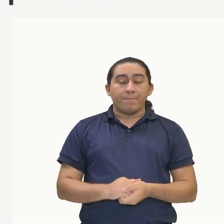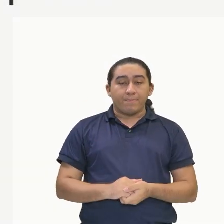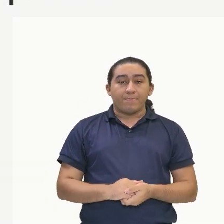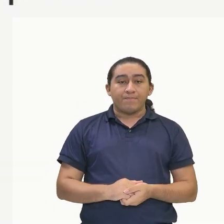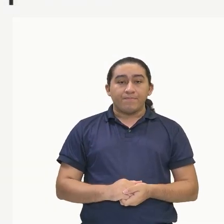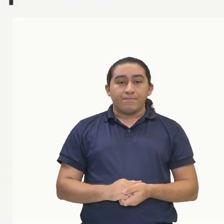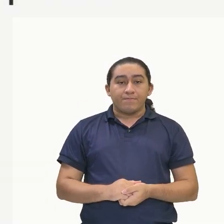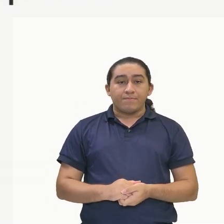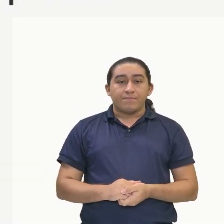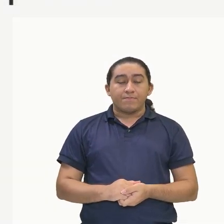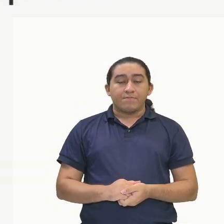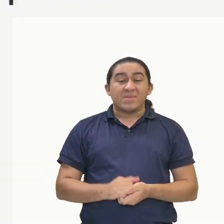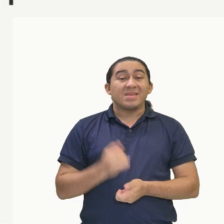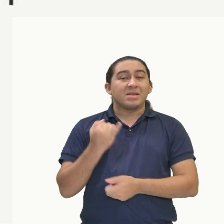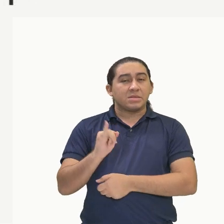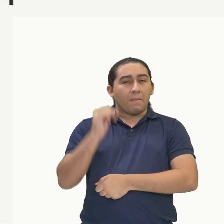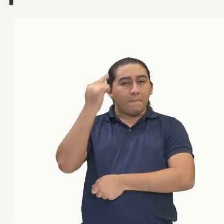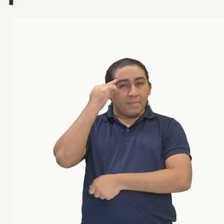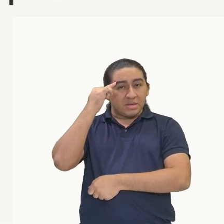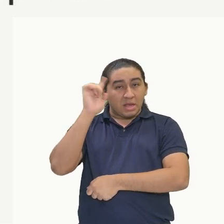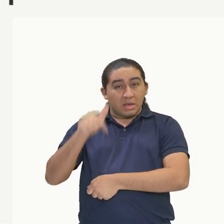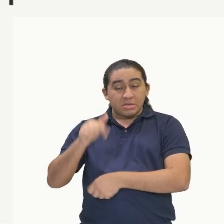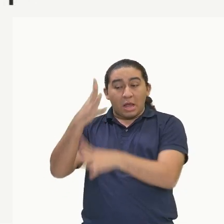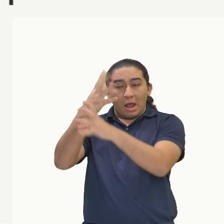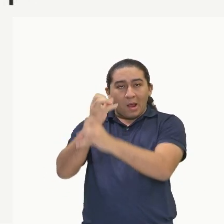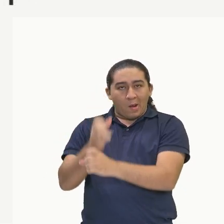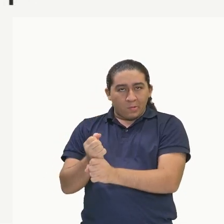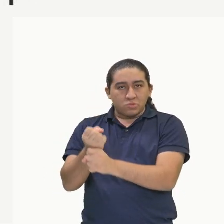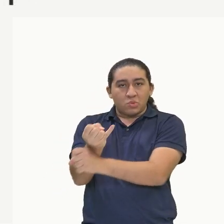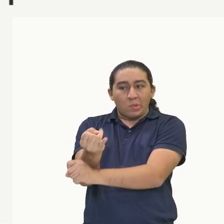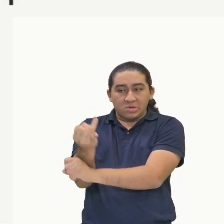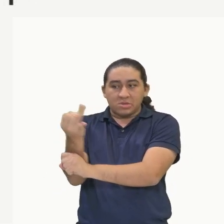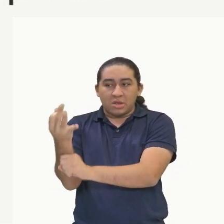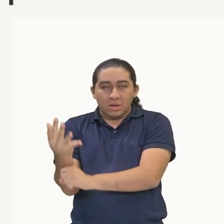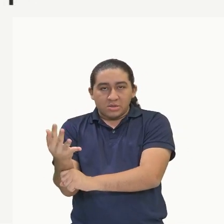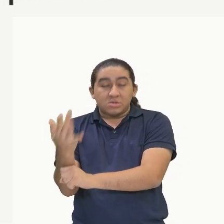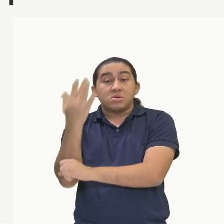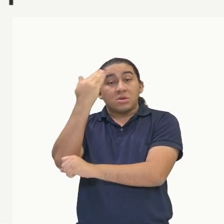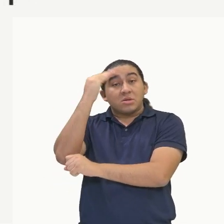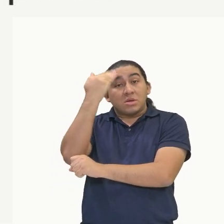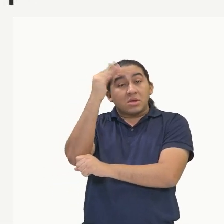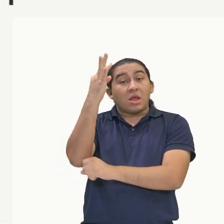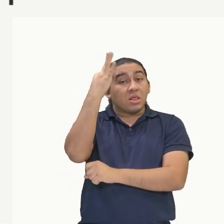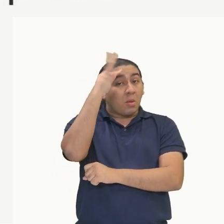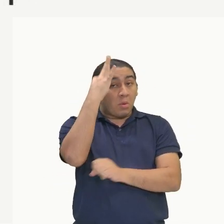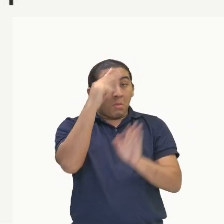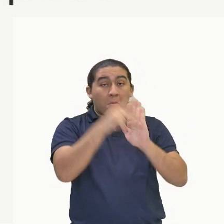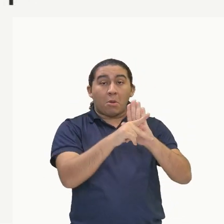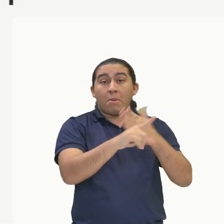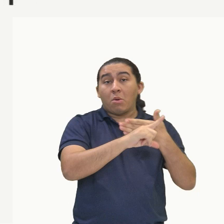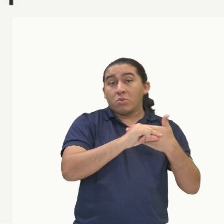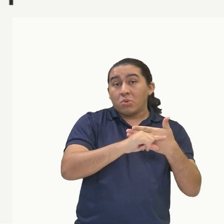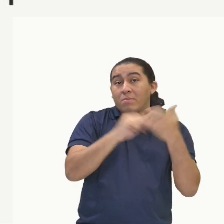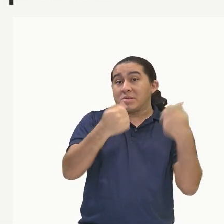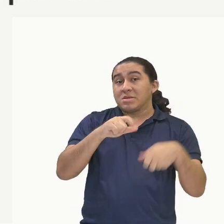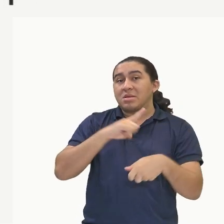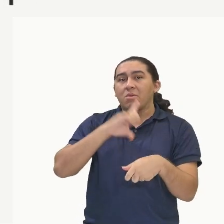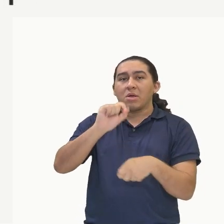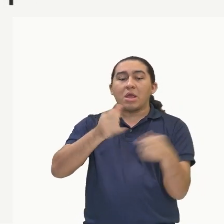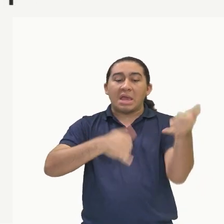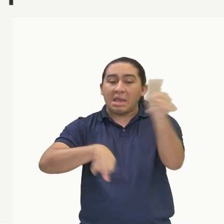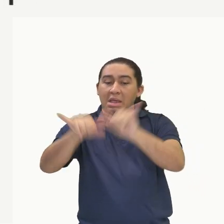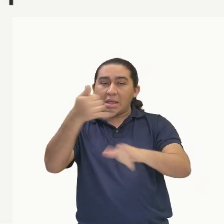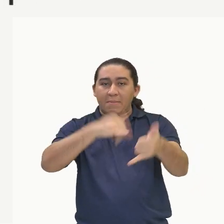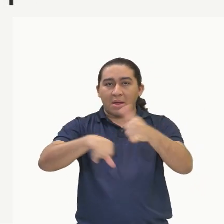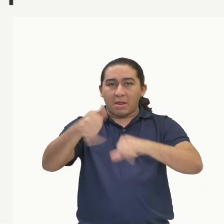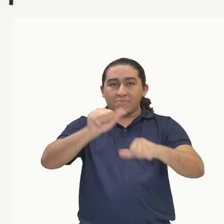de estequiometria, aplicando a lei de Lavoisier, a gente tem que levar sempre para uma reação química.